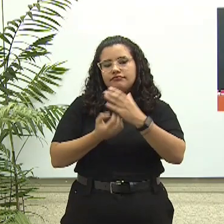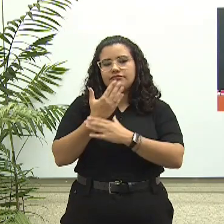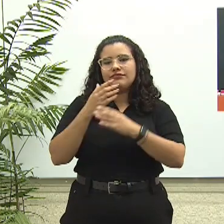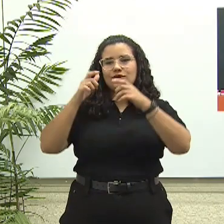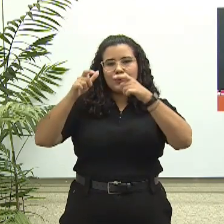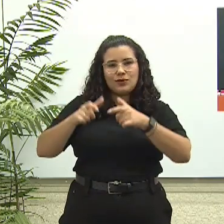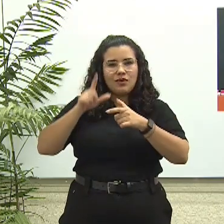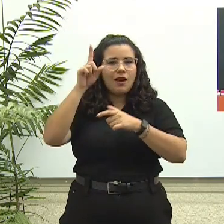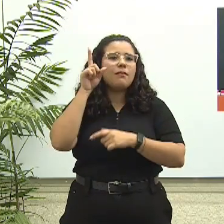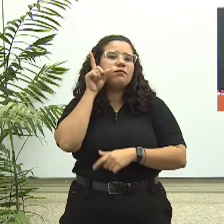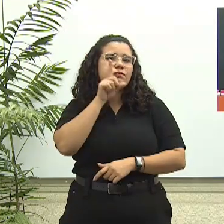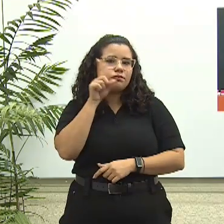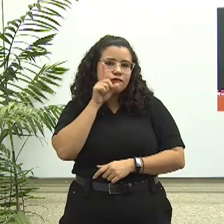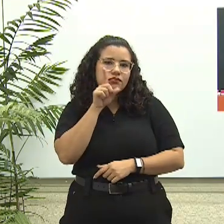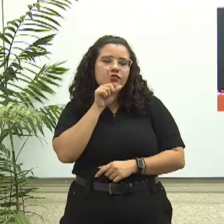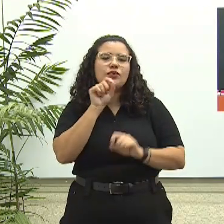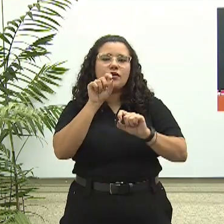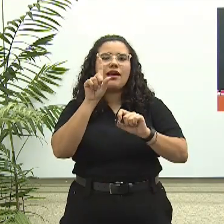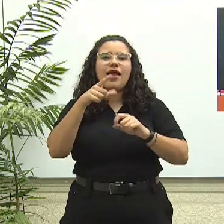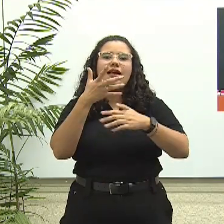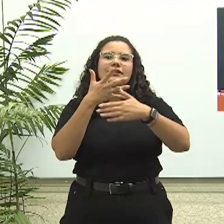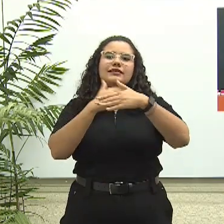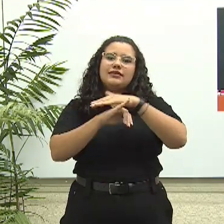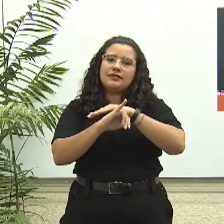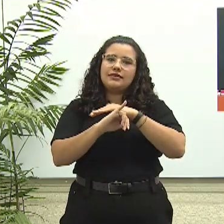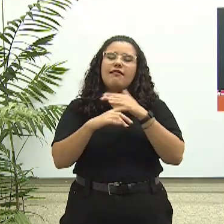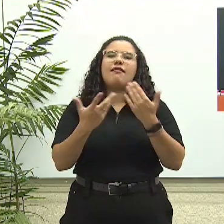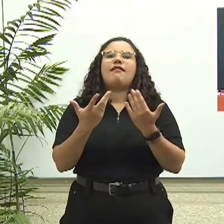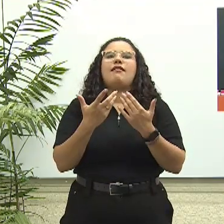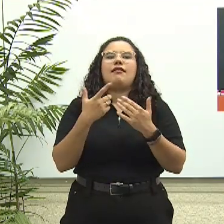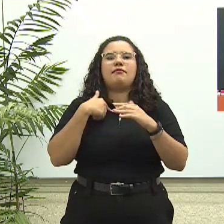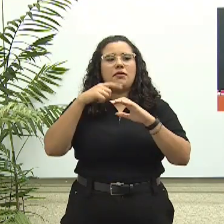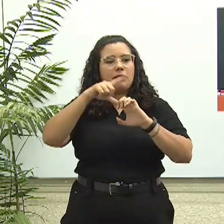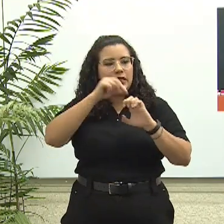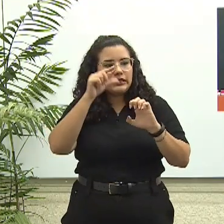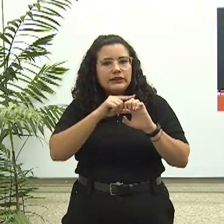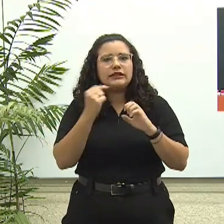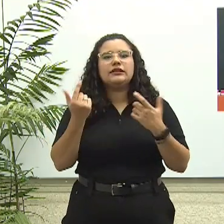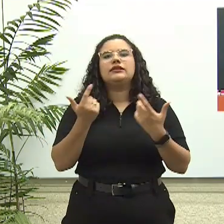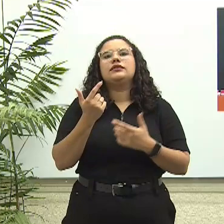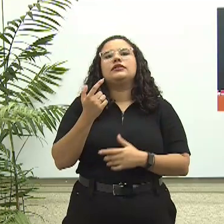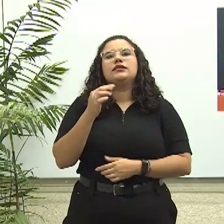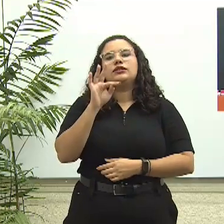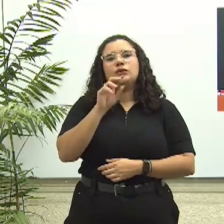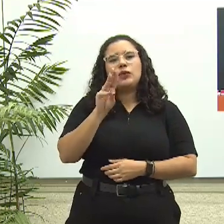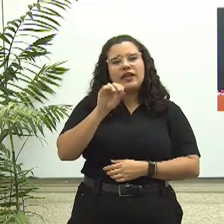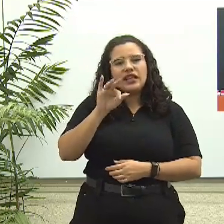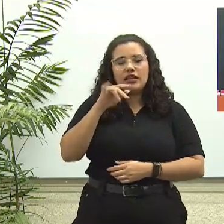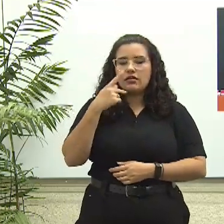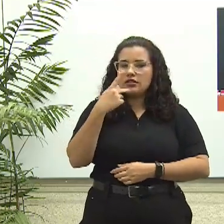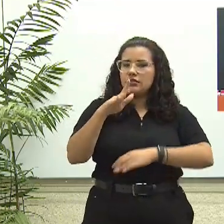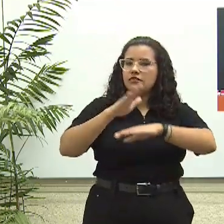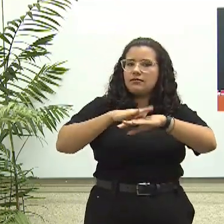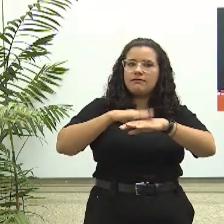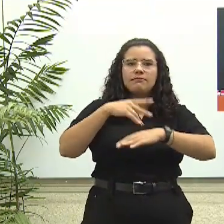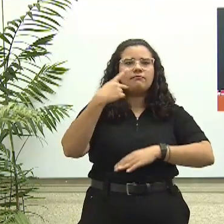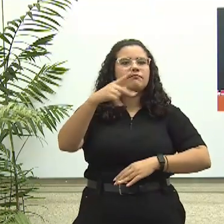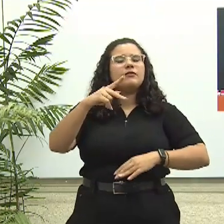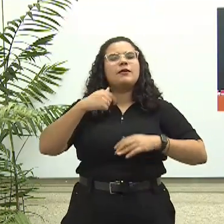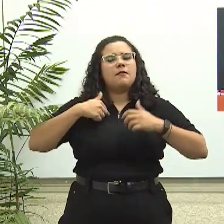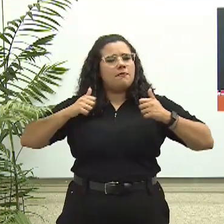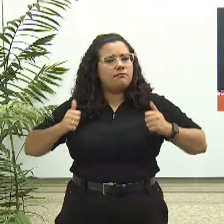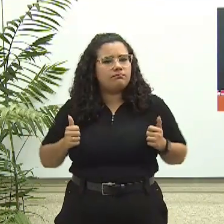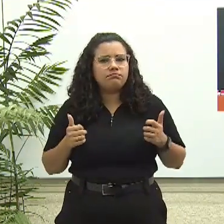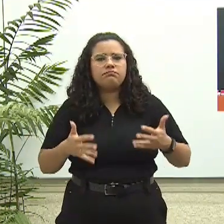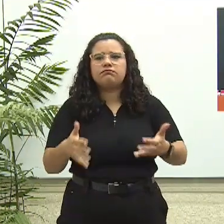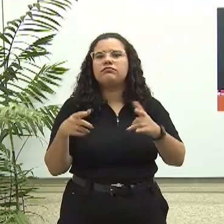do Silício startups empreendedorismo Do It Yourself faça você mesmo proatividade Coach é